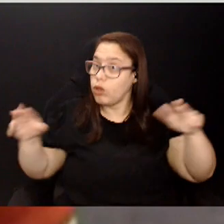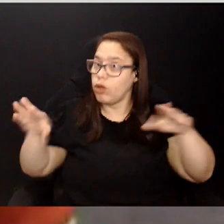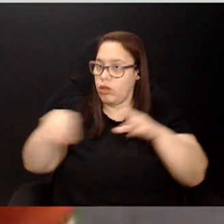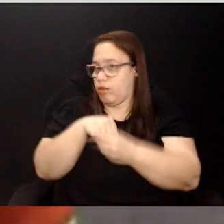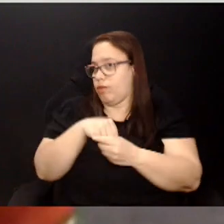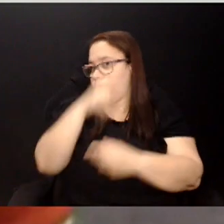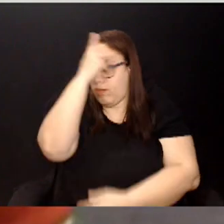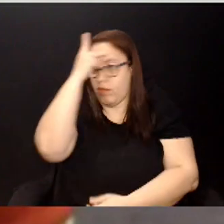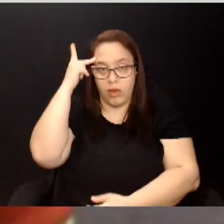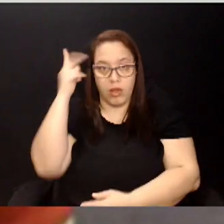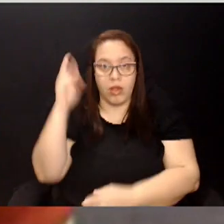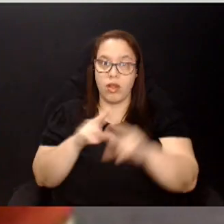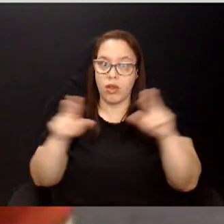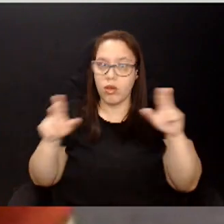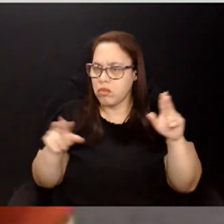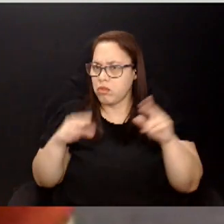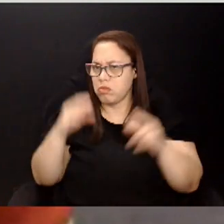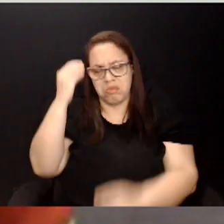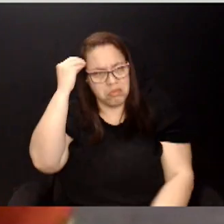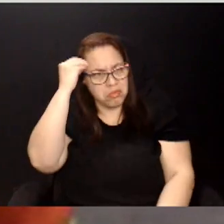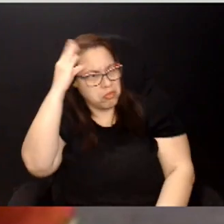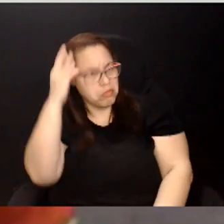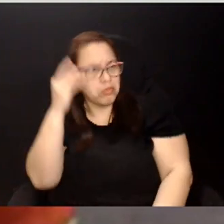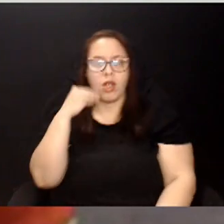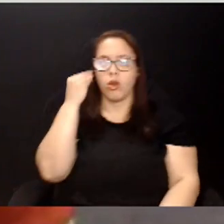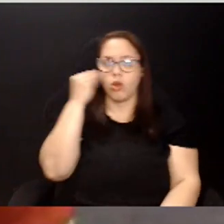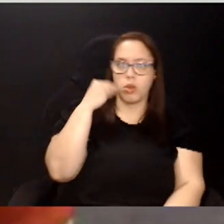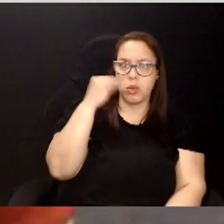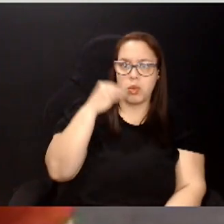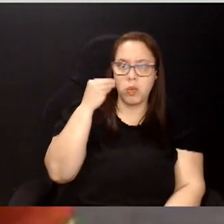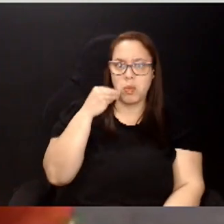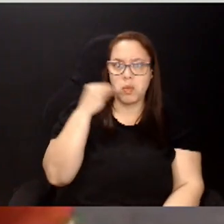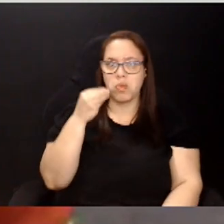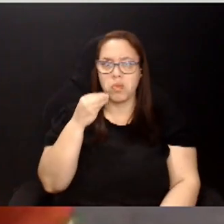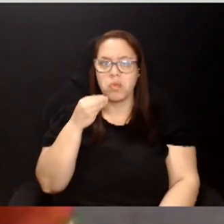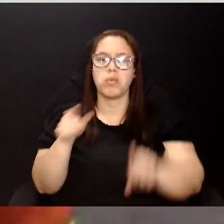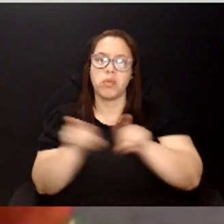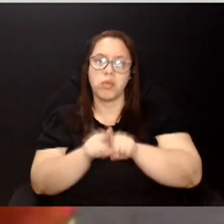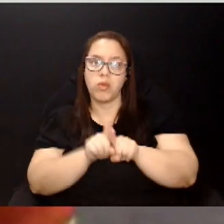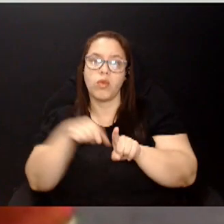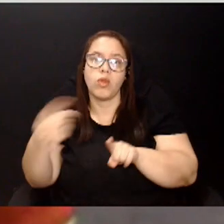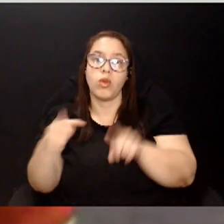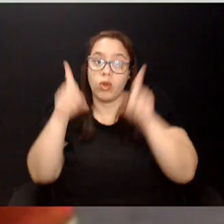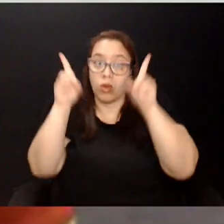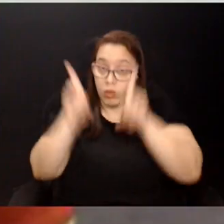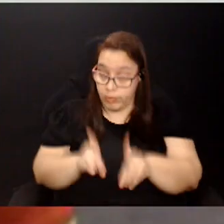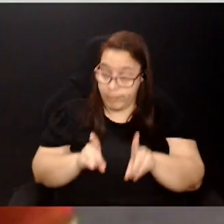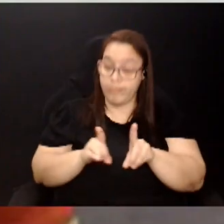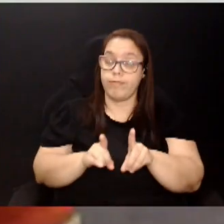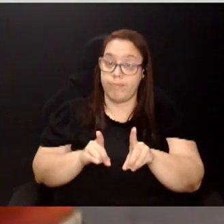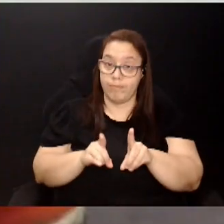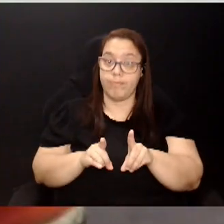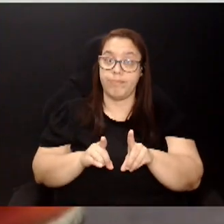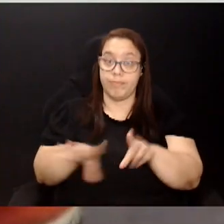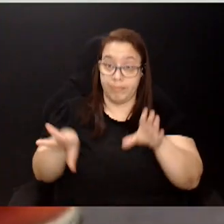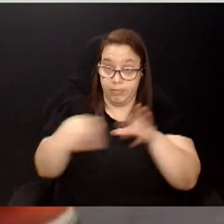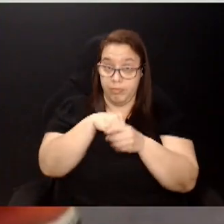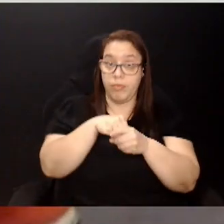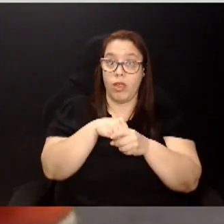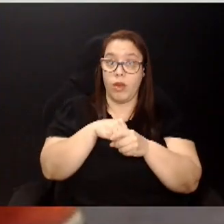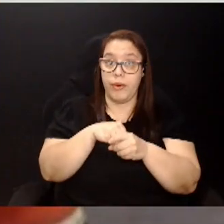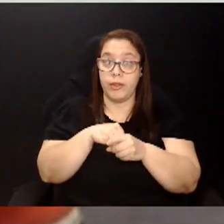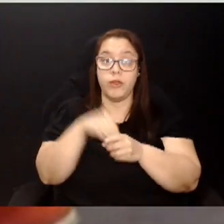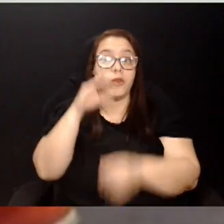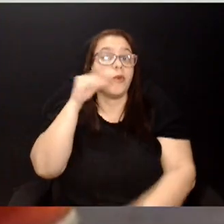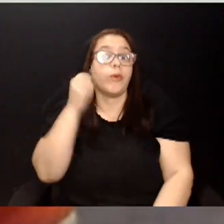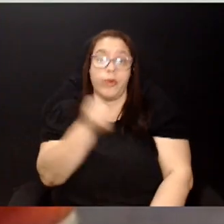distintos saberes, com distintas experiências e também perfis, além da questão da deficiência, para dentro do seu quadro. Esse número que